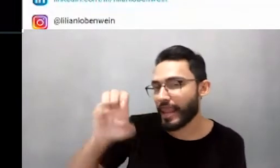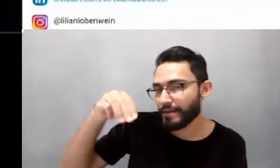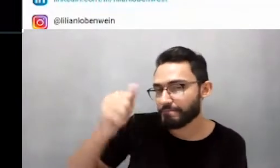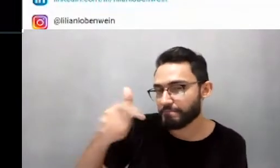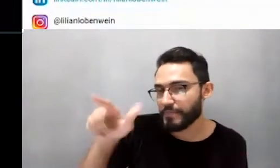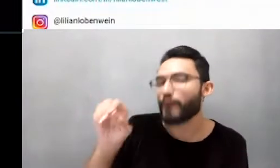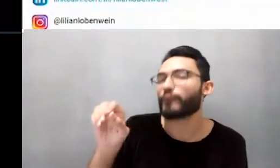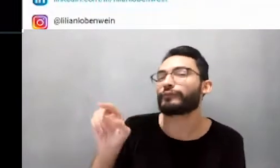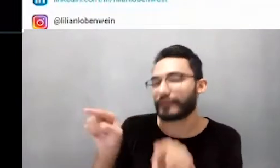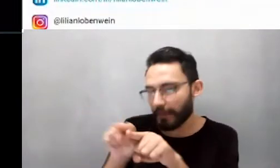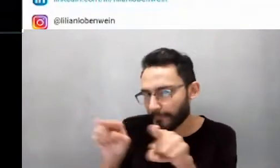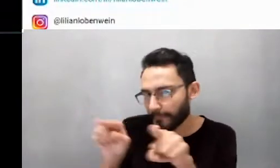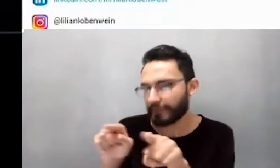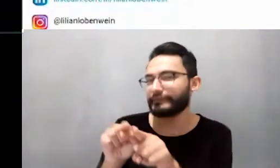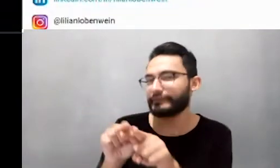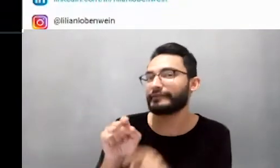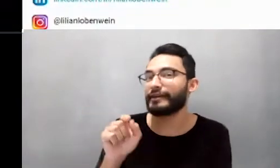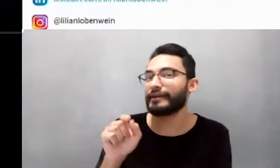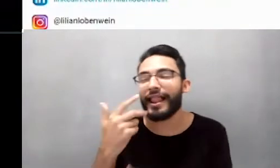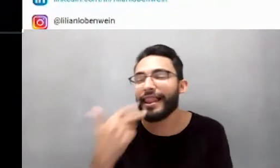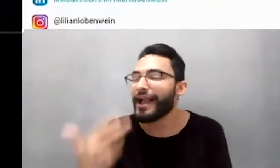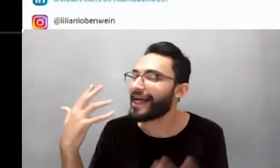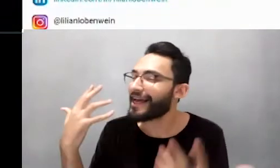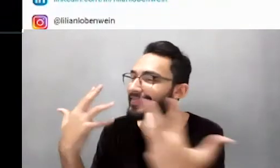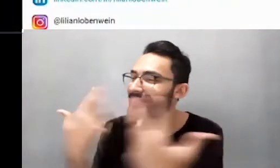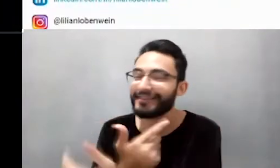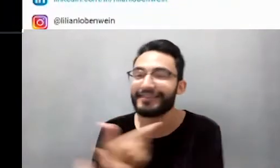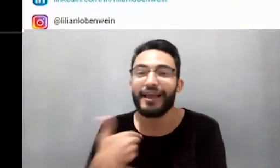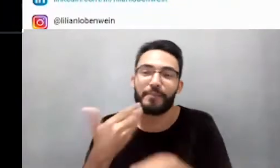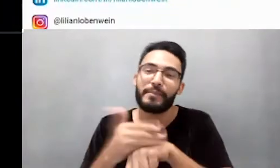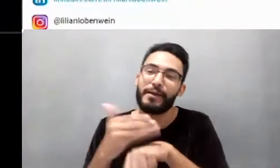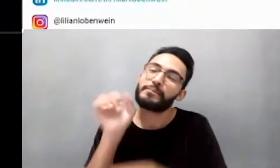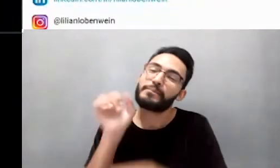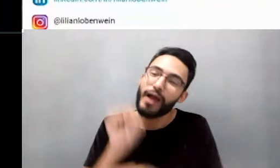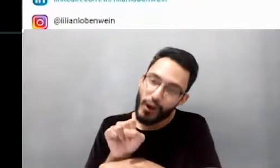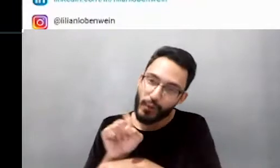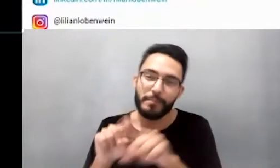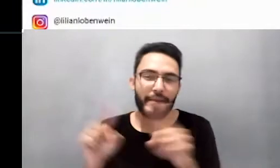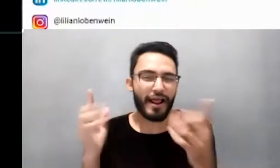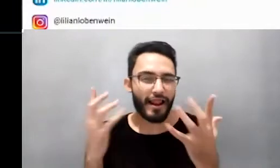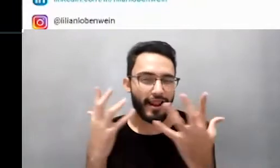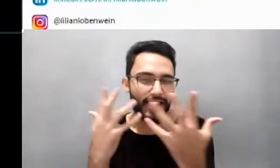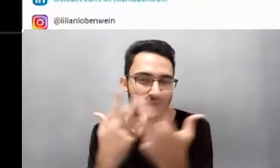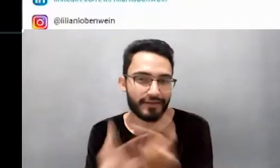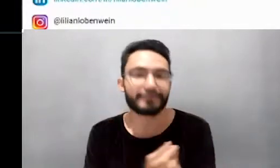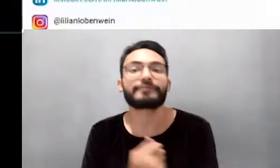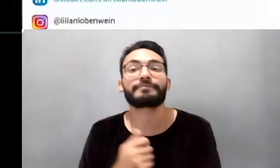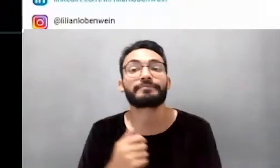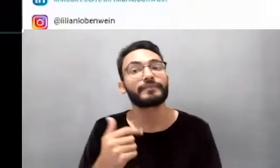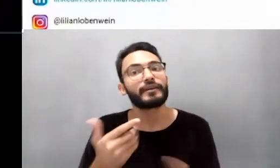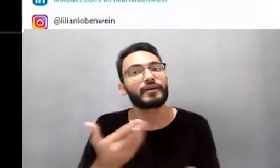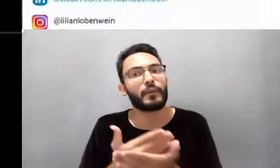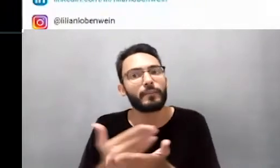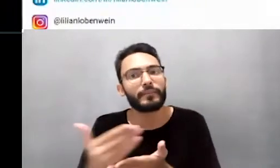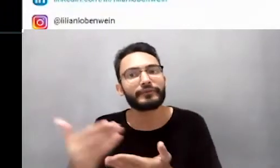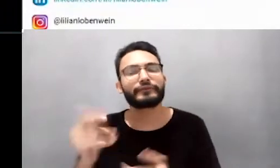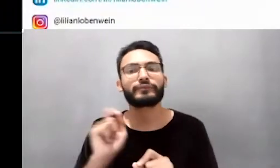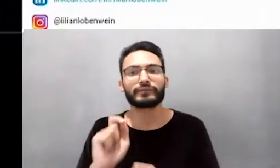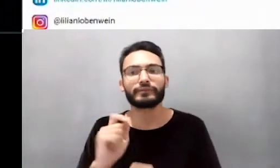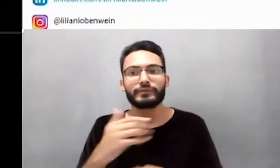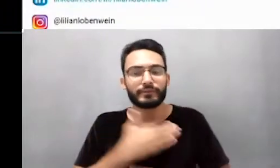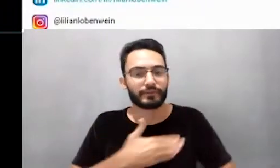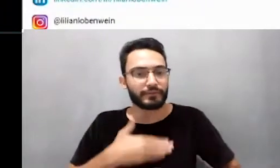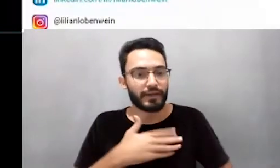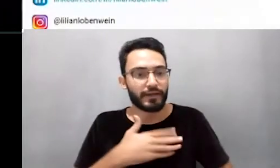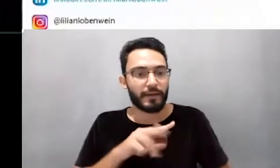não pratico, mas é linda a língua, né? E aí, ali foi crescendo um desejo muito grande de fazer uma transição de